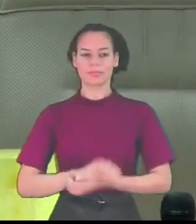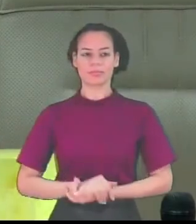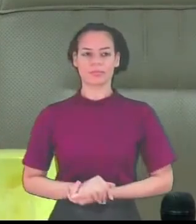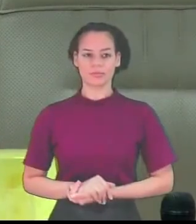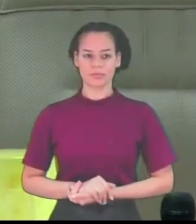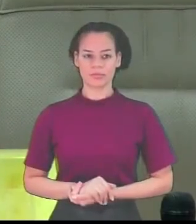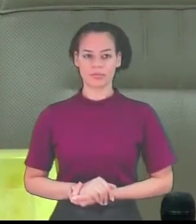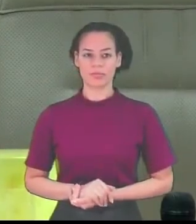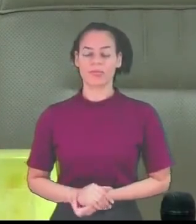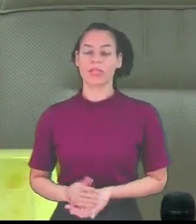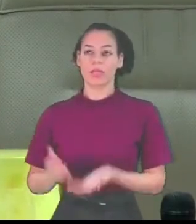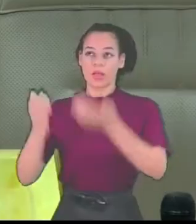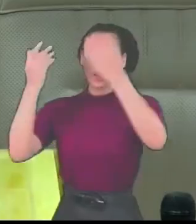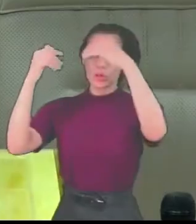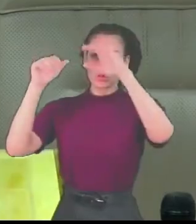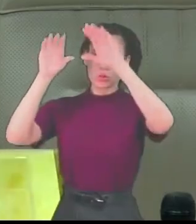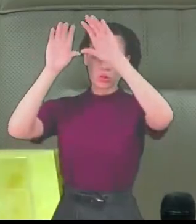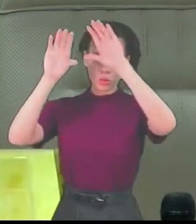a